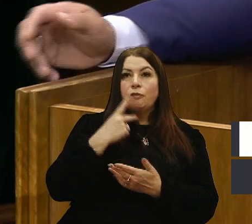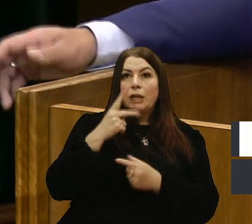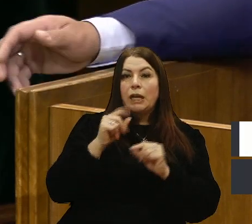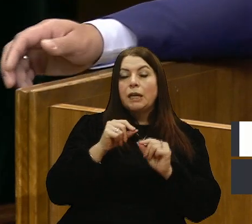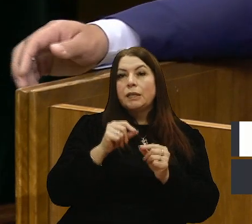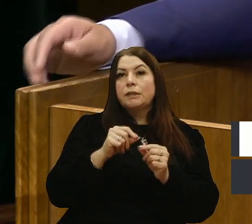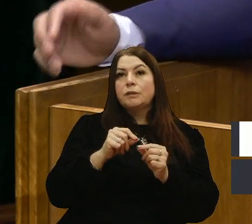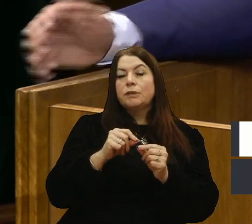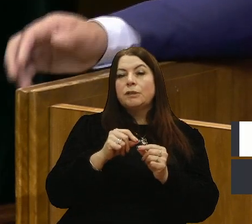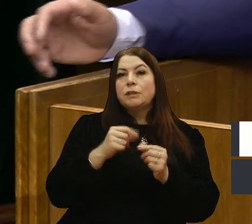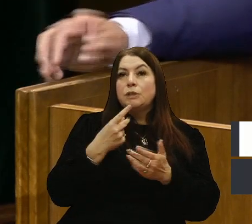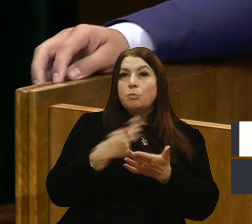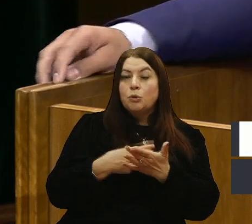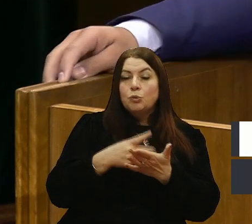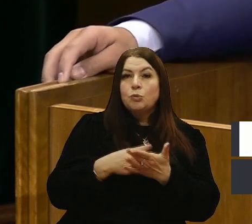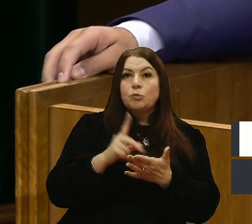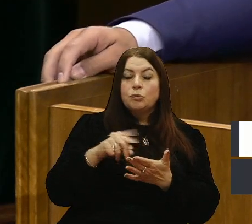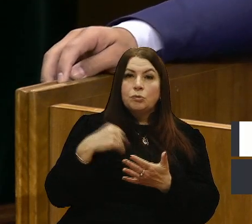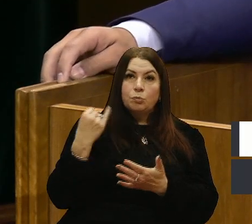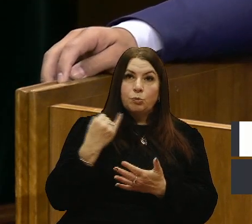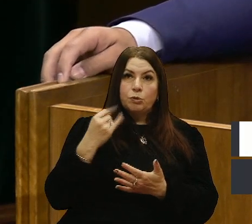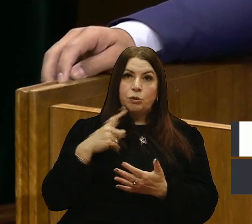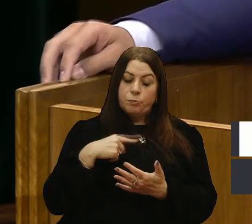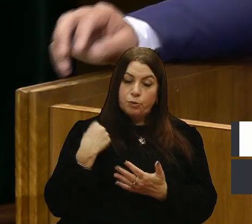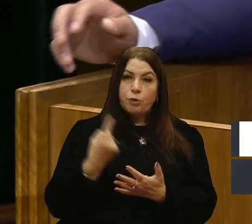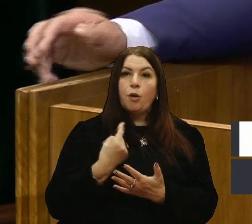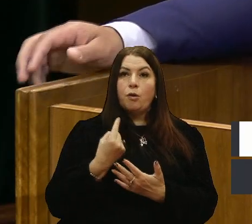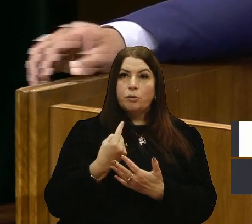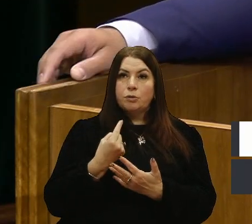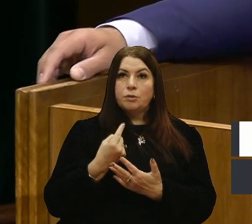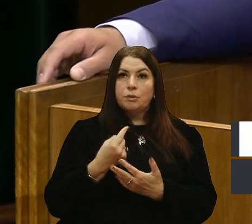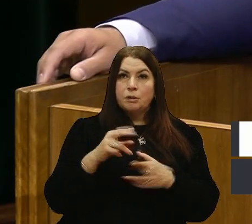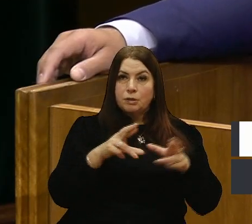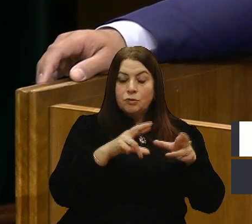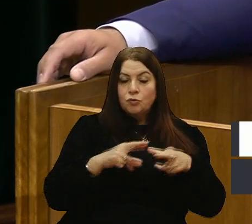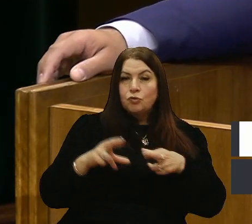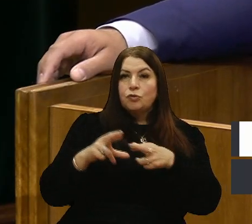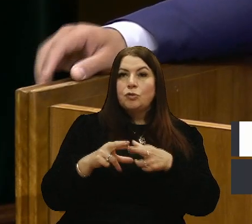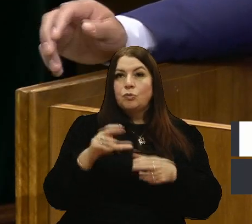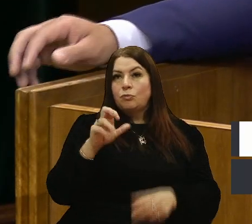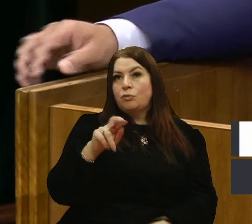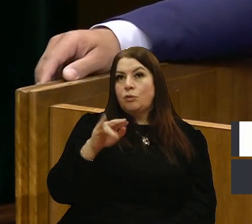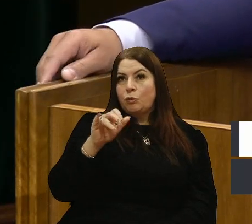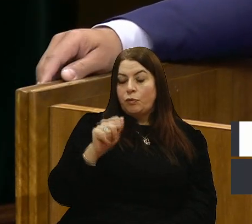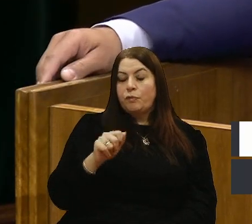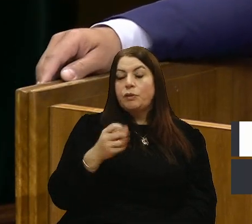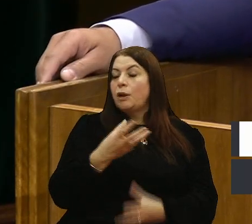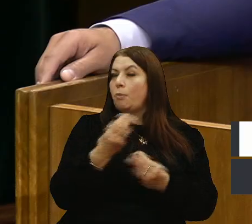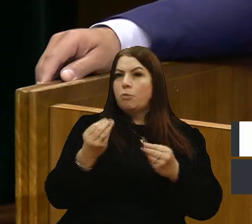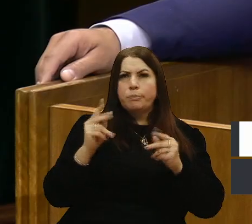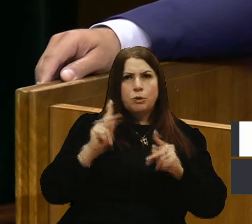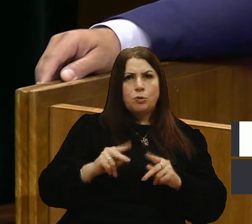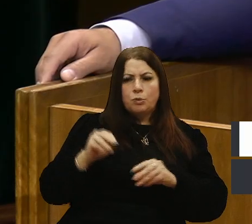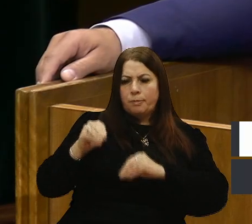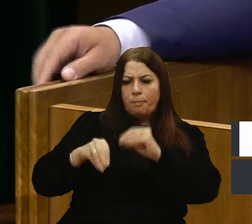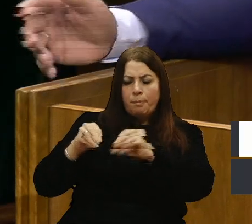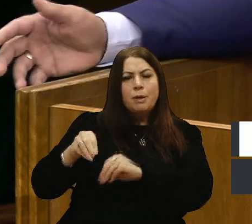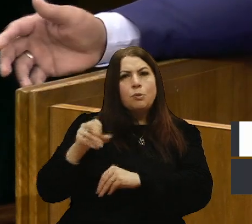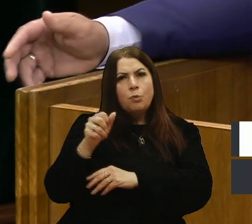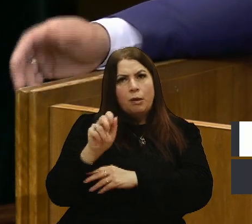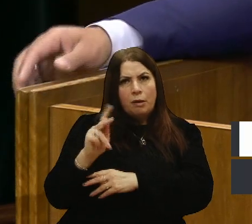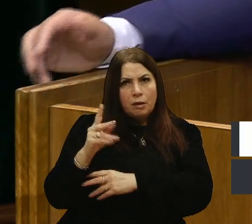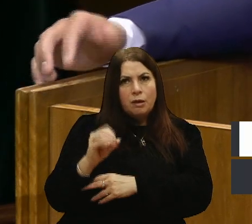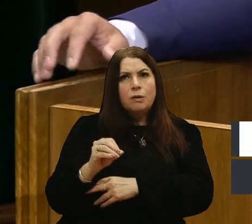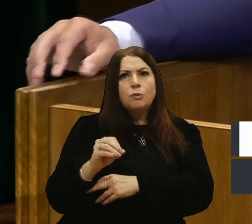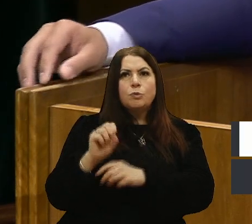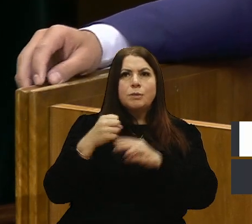desse produto que é tão importante para nós, na região ali de Criúva, que temos grandes produtores de alho, né, a